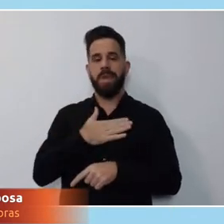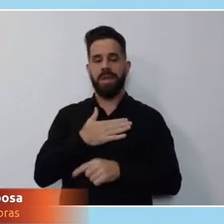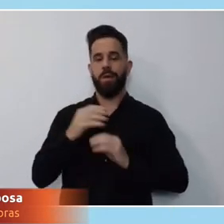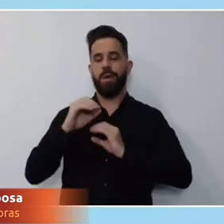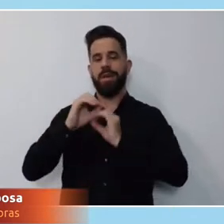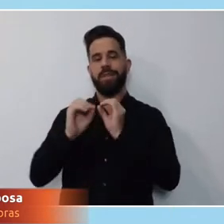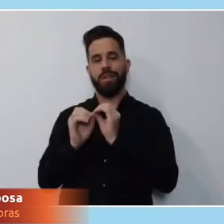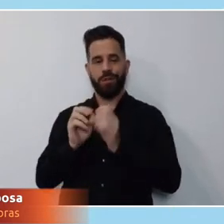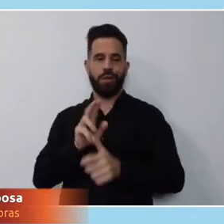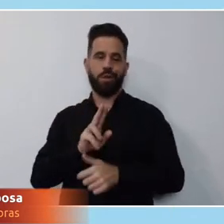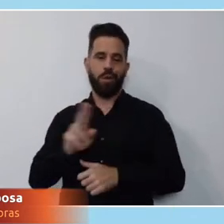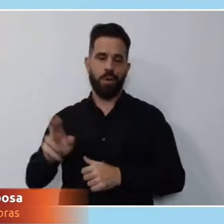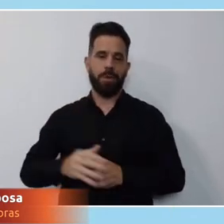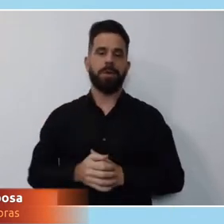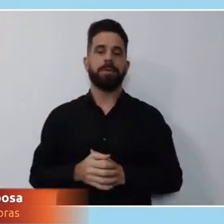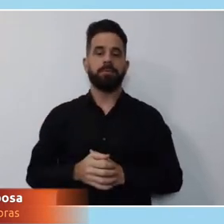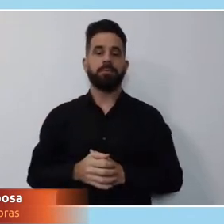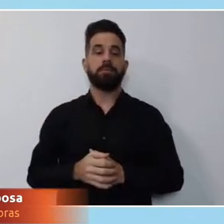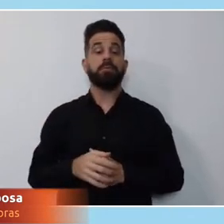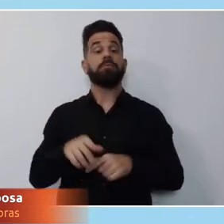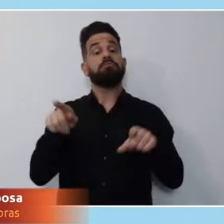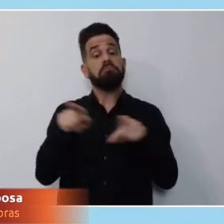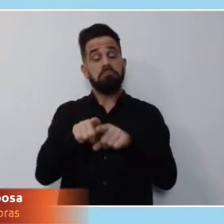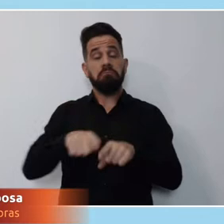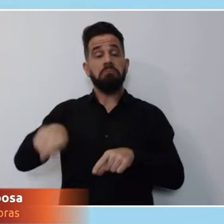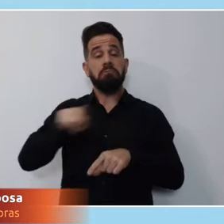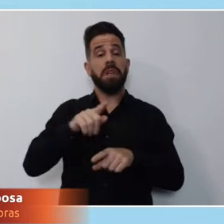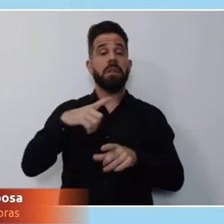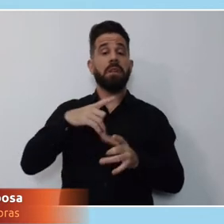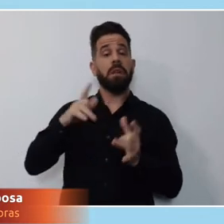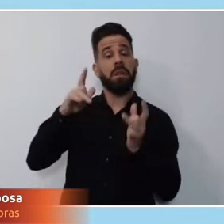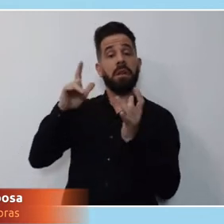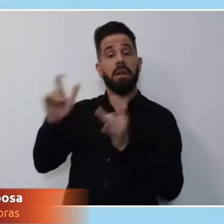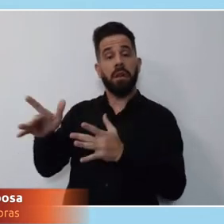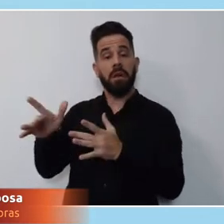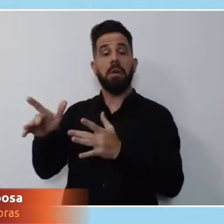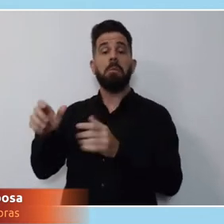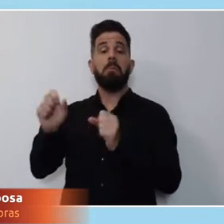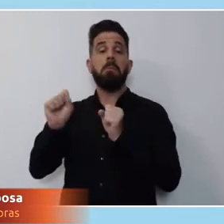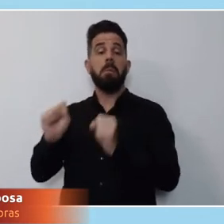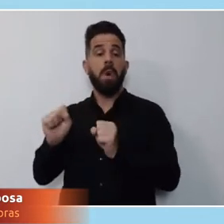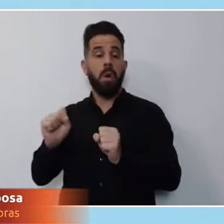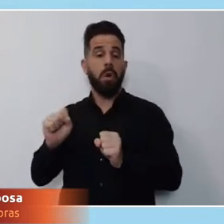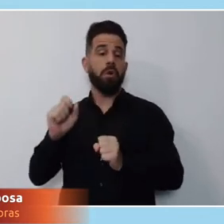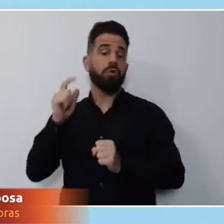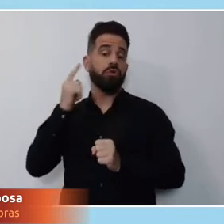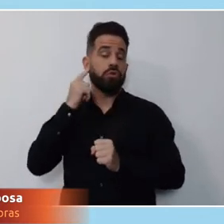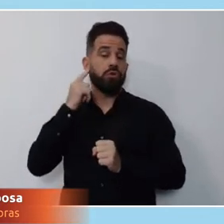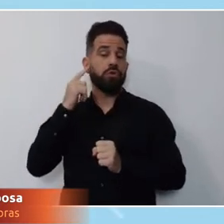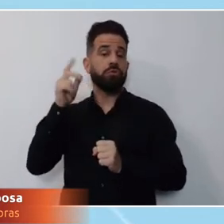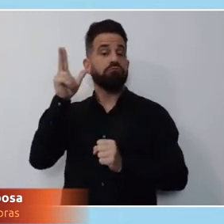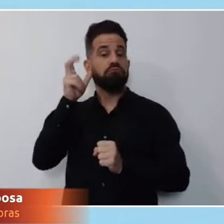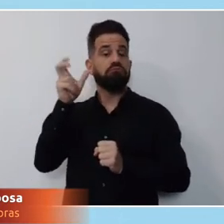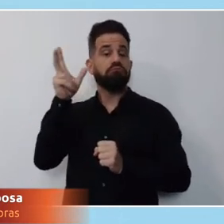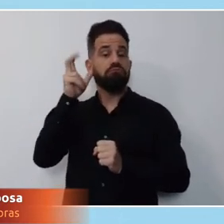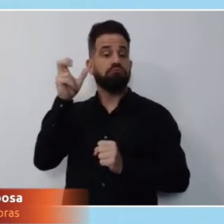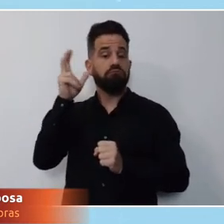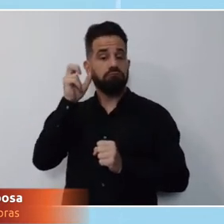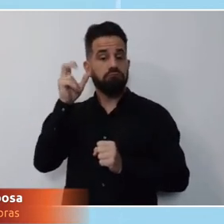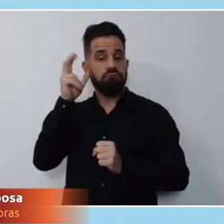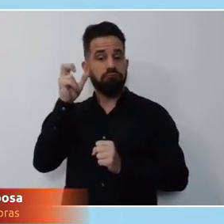e também vira um podcast, disponível nos perfis da Rádio Universitária no Deezer e no